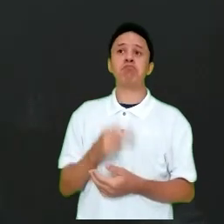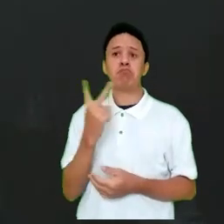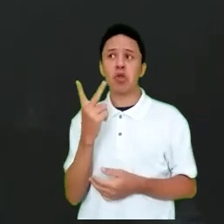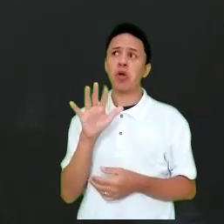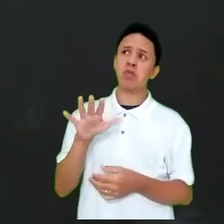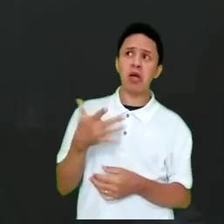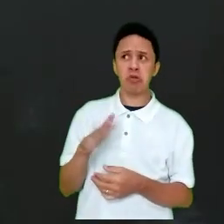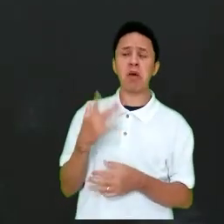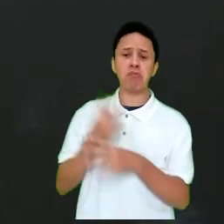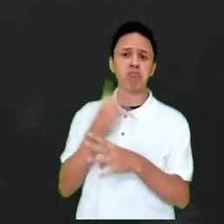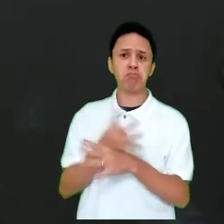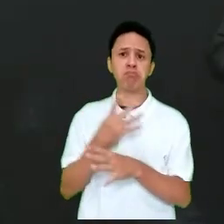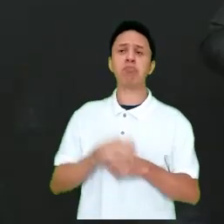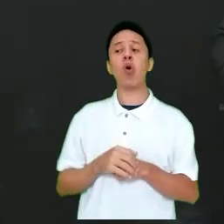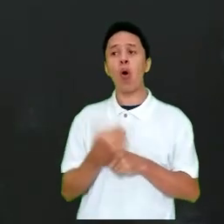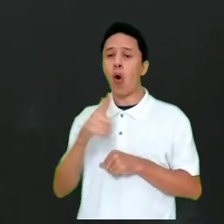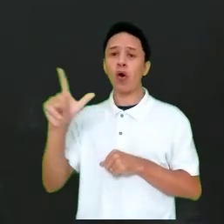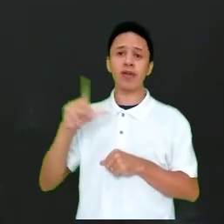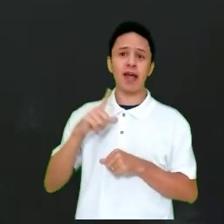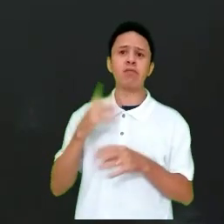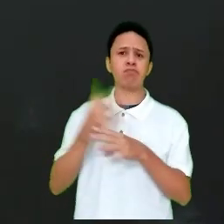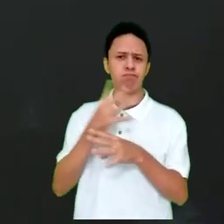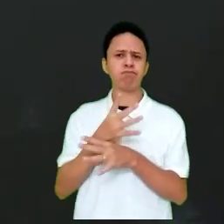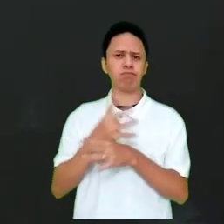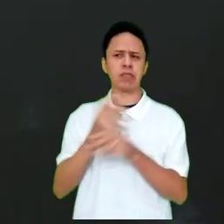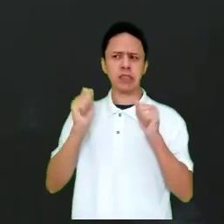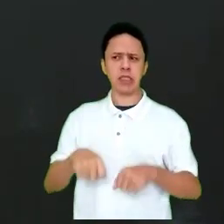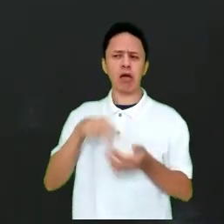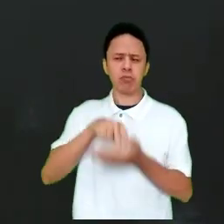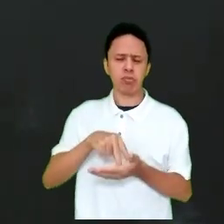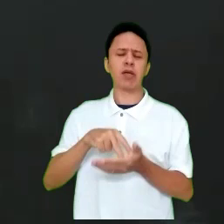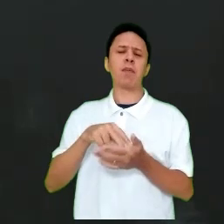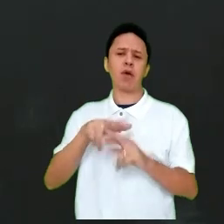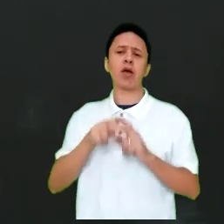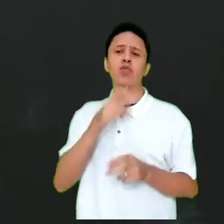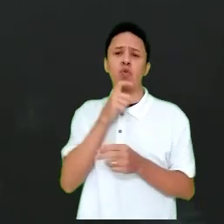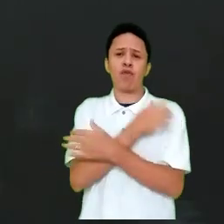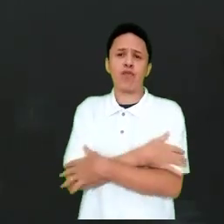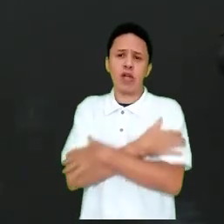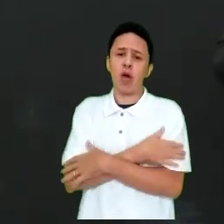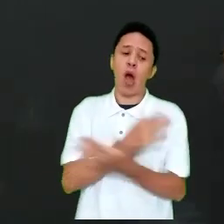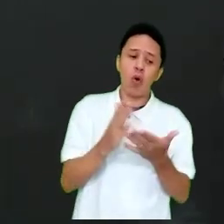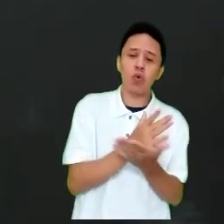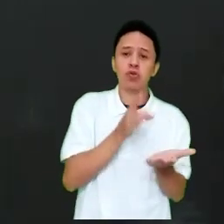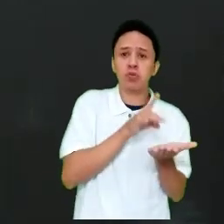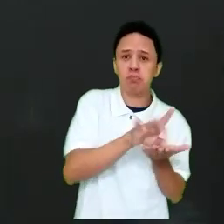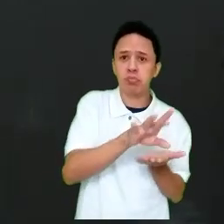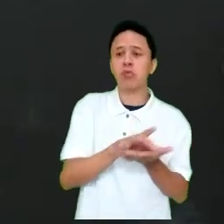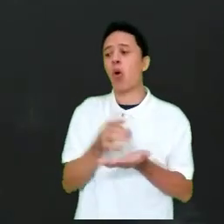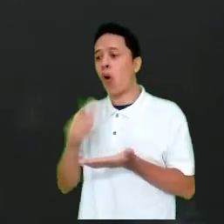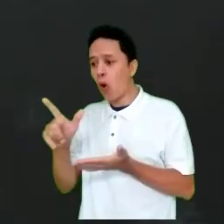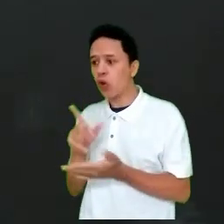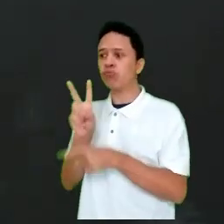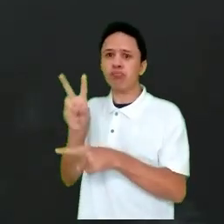2 que vão levar mais ou menos, os outros que têm tolerância ao frio, repare, uns serão eliminados, outros serão